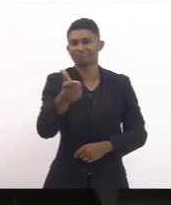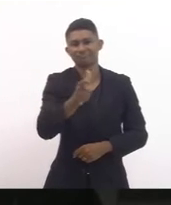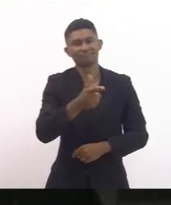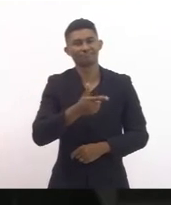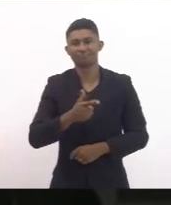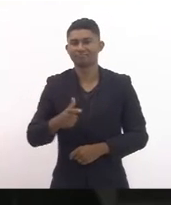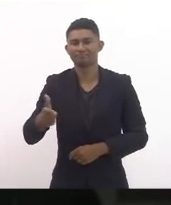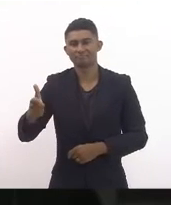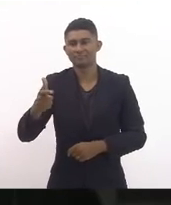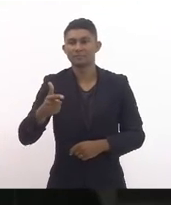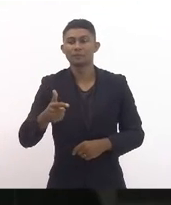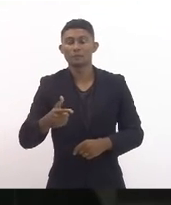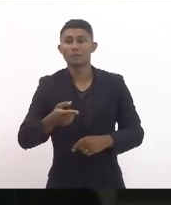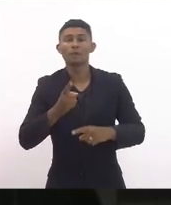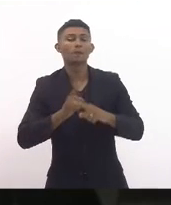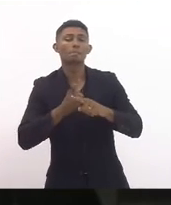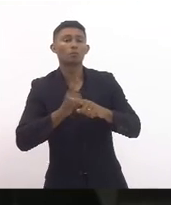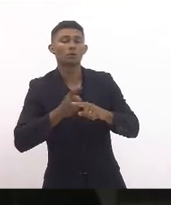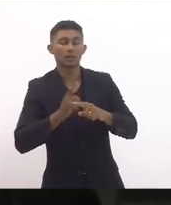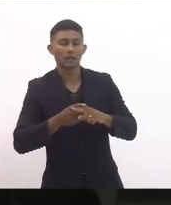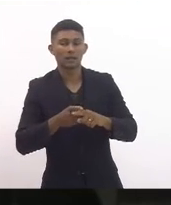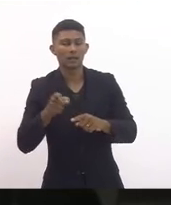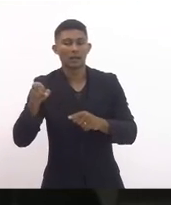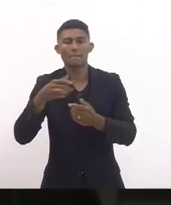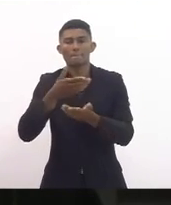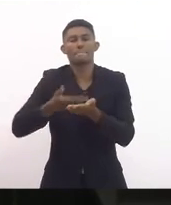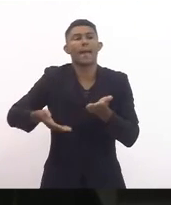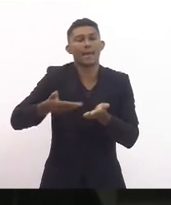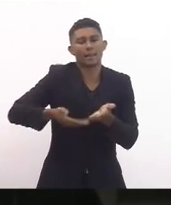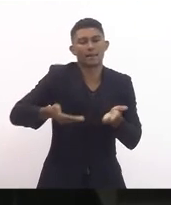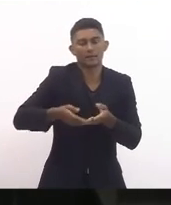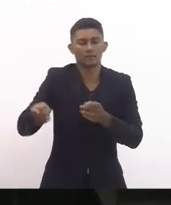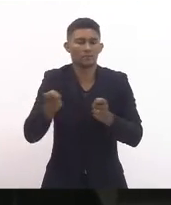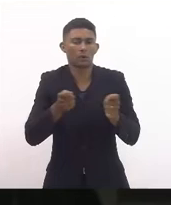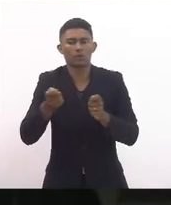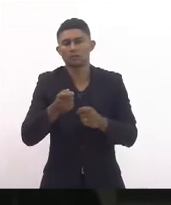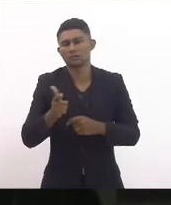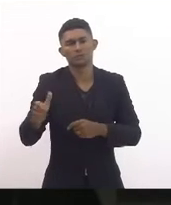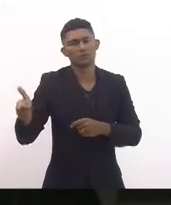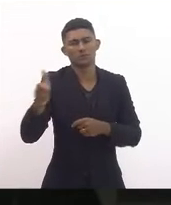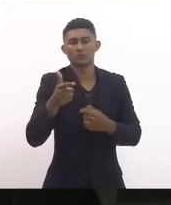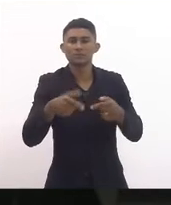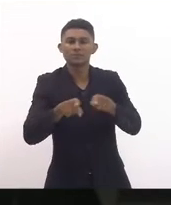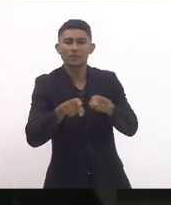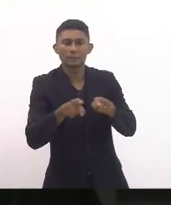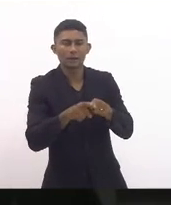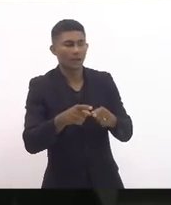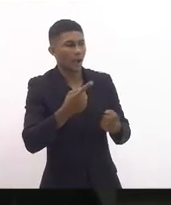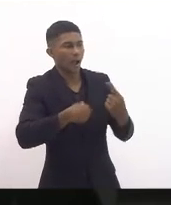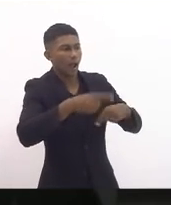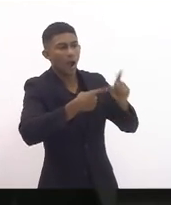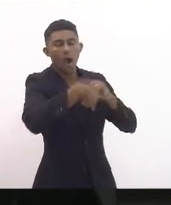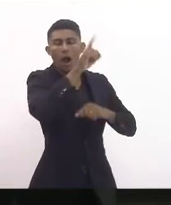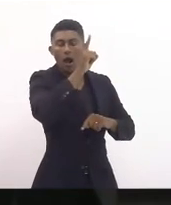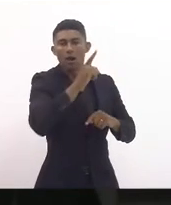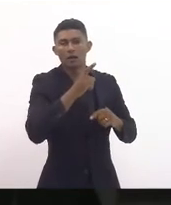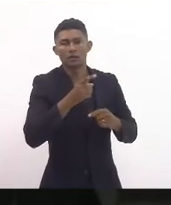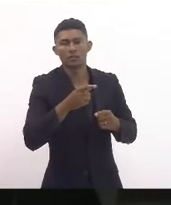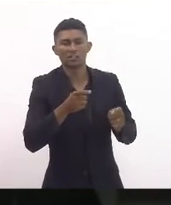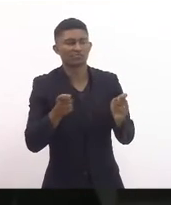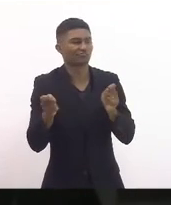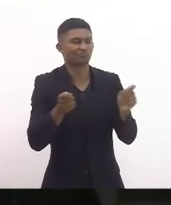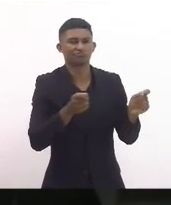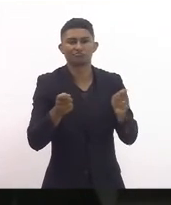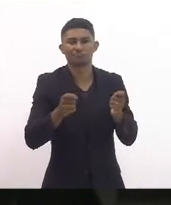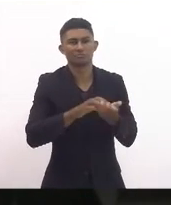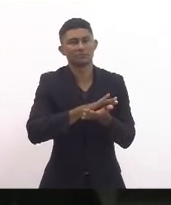que dos ganhos de emprego e renda há nenhum controle mesmo Oi e